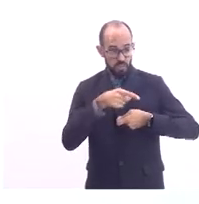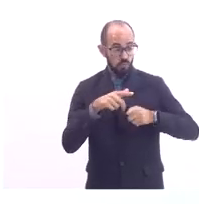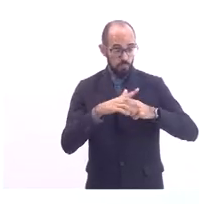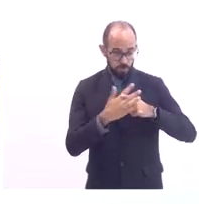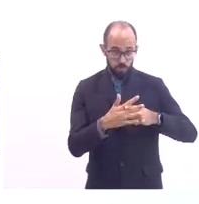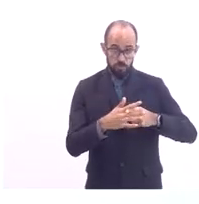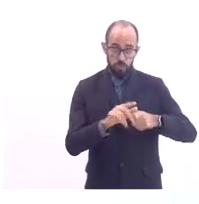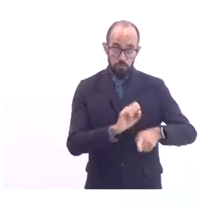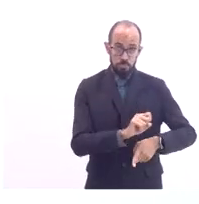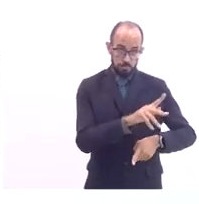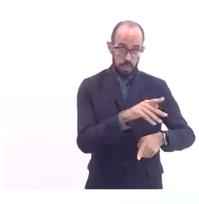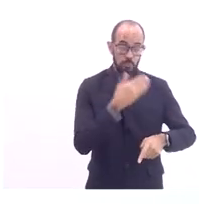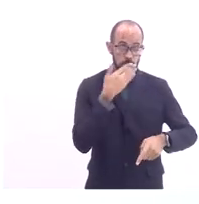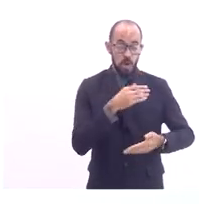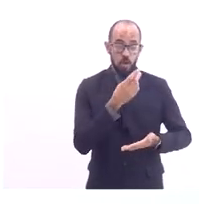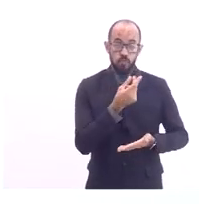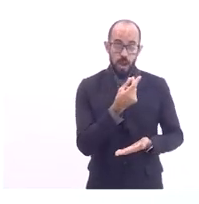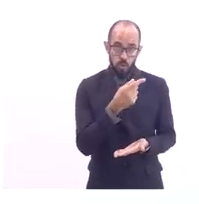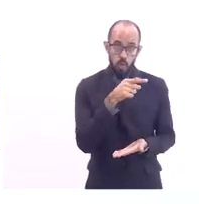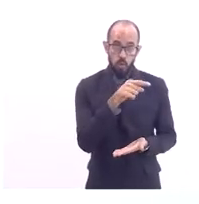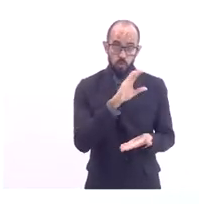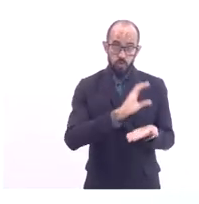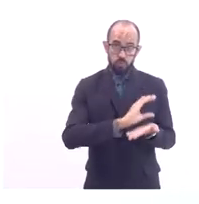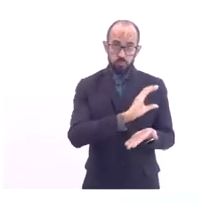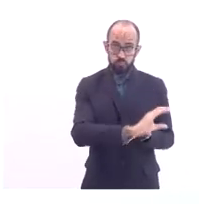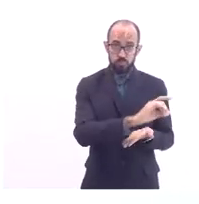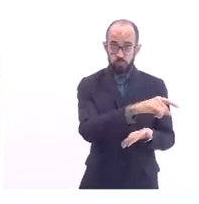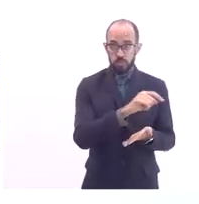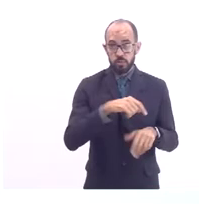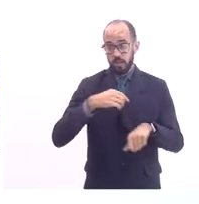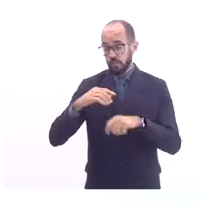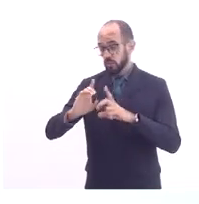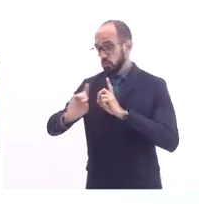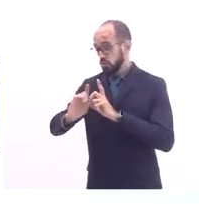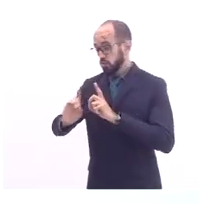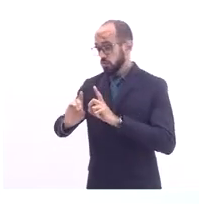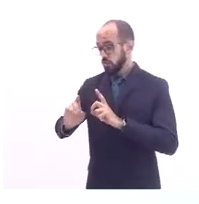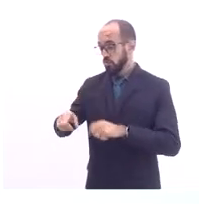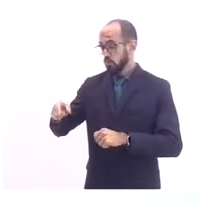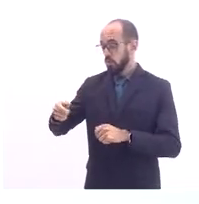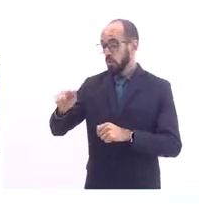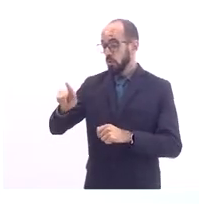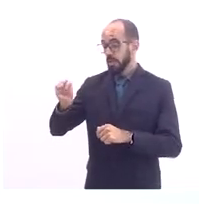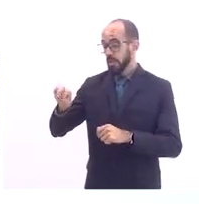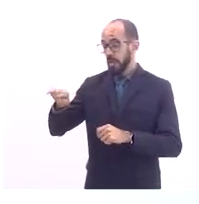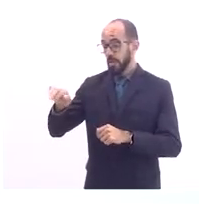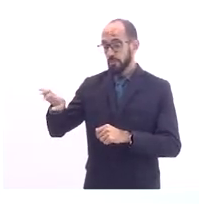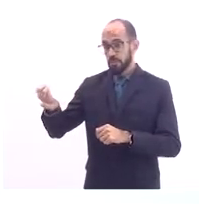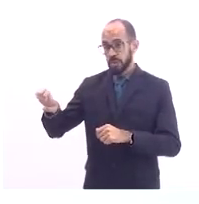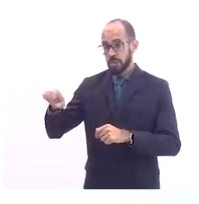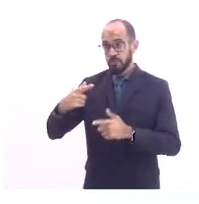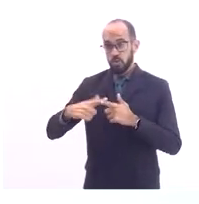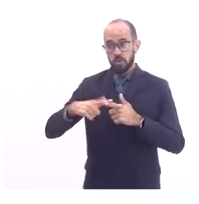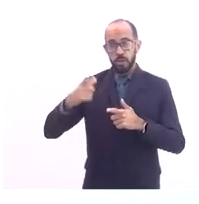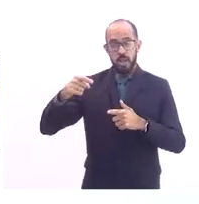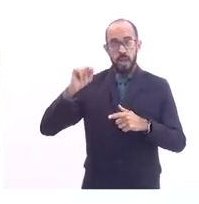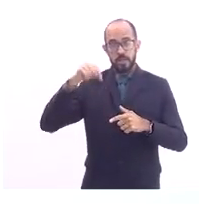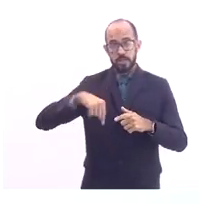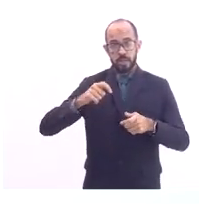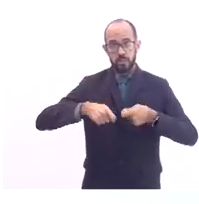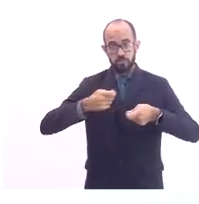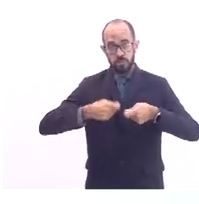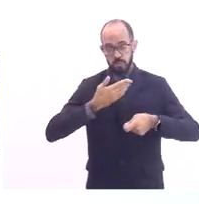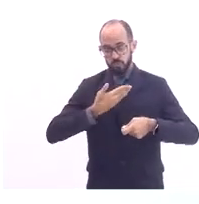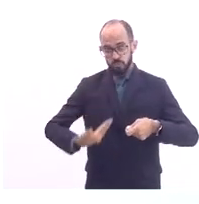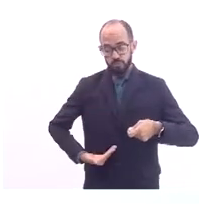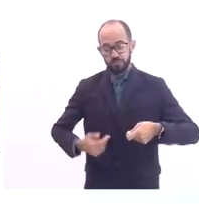colocado? Estava discutindo outro dia com o Guilherme, quando nós atuamos na administração pública, nós atuamos baseado em preços, ou preços